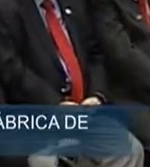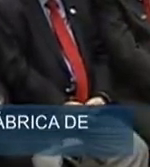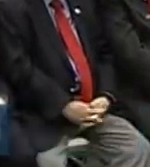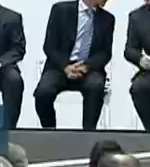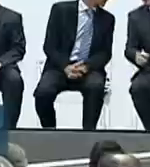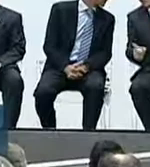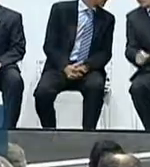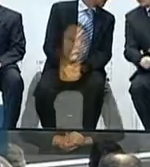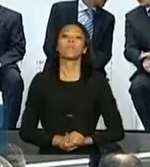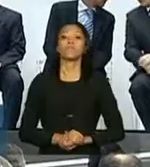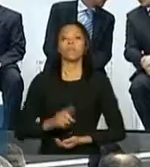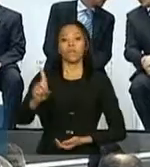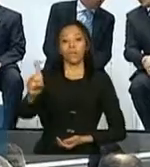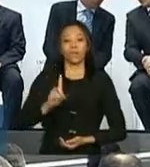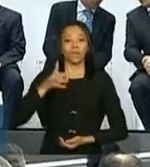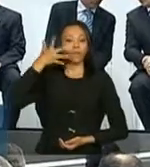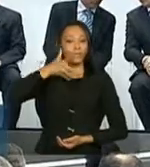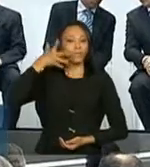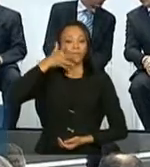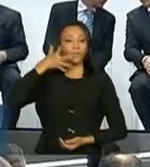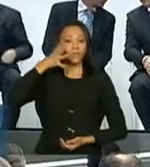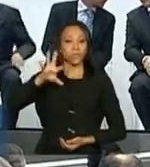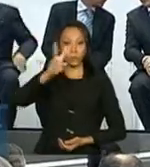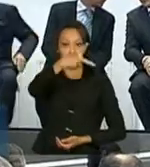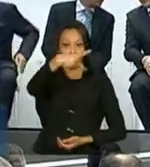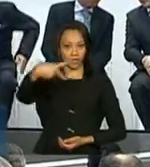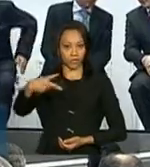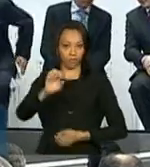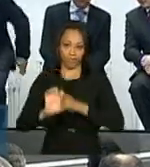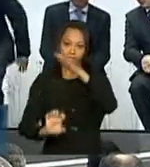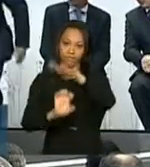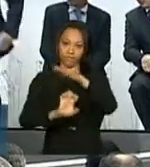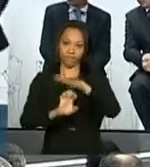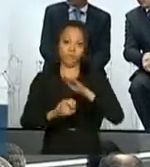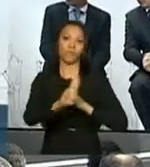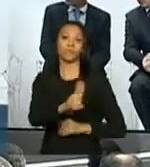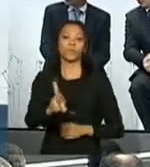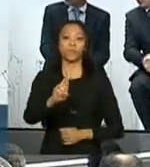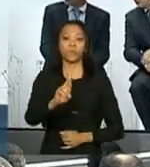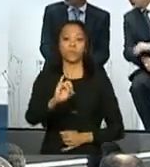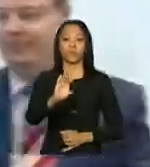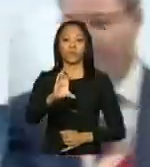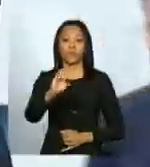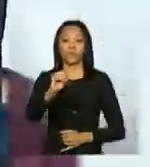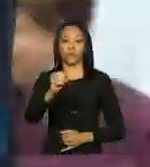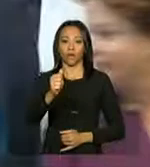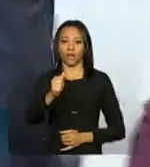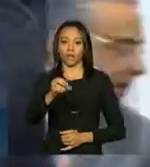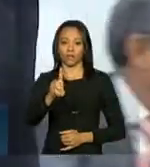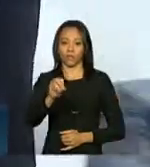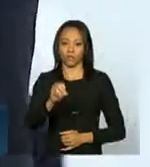Ouviremos agora palavras de saudação do presidente do Grupo Baltô, Ricardo Vinhas.